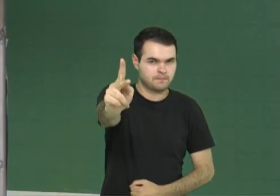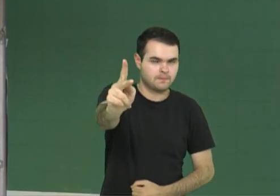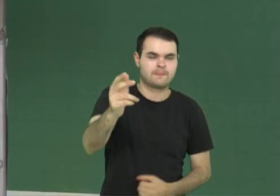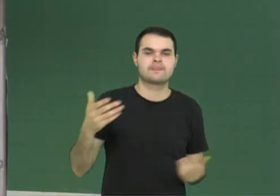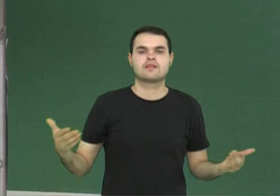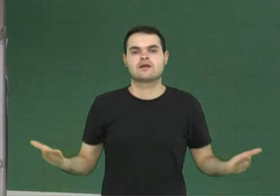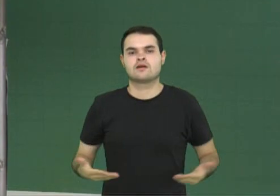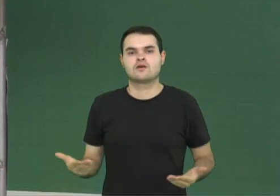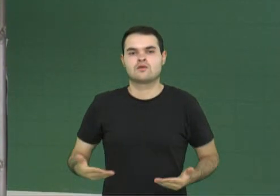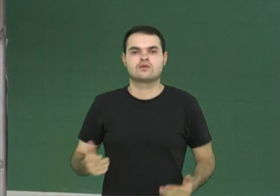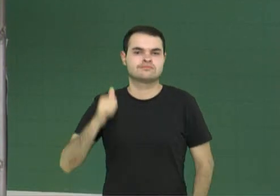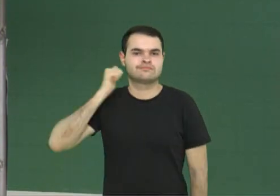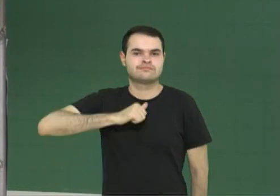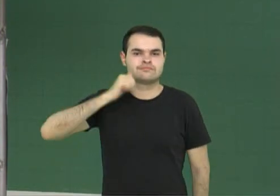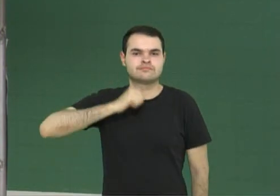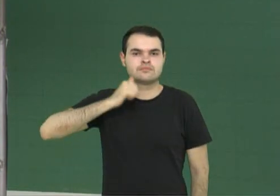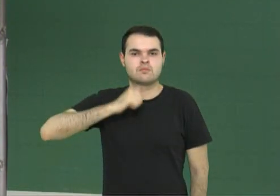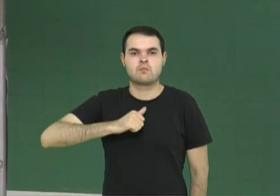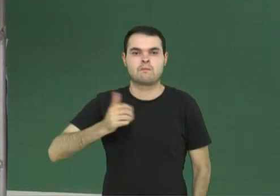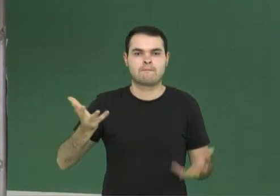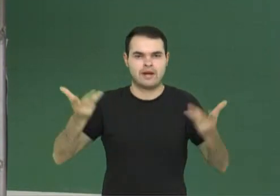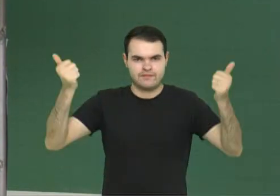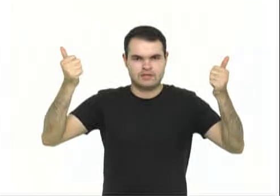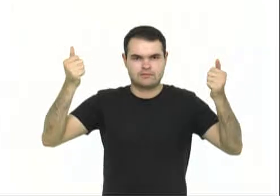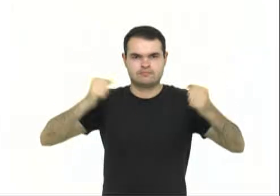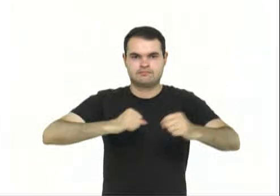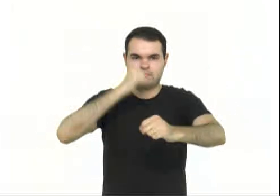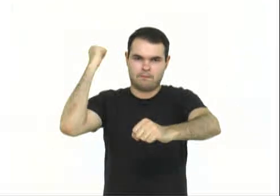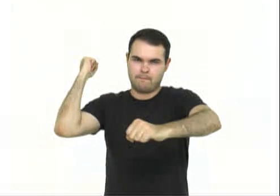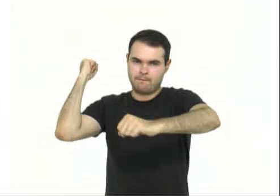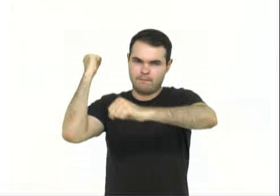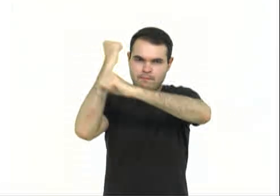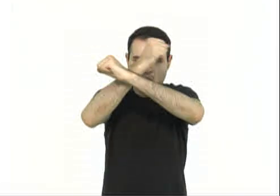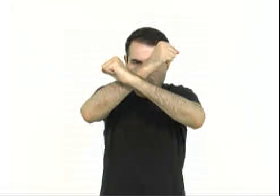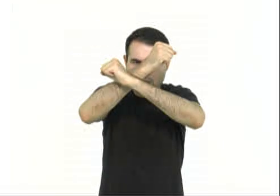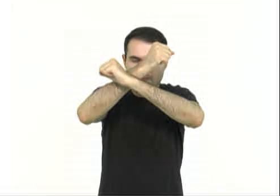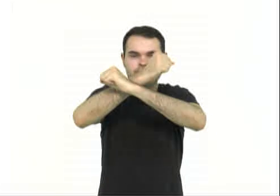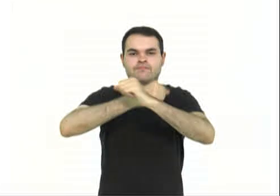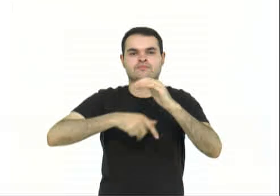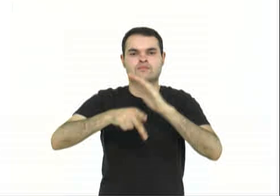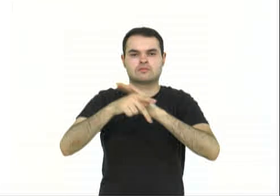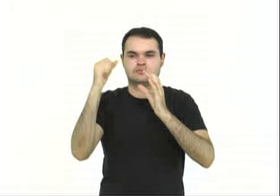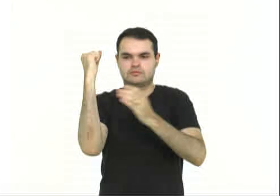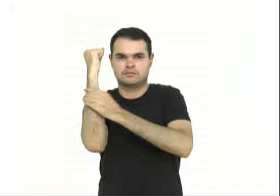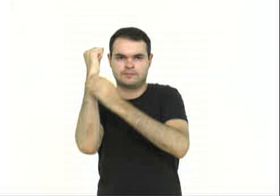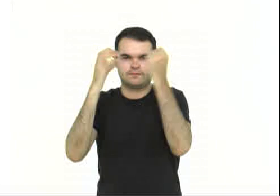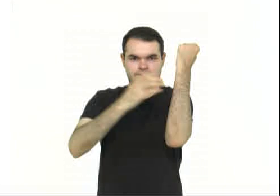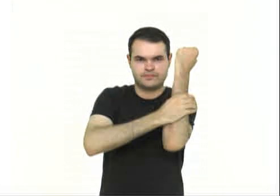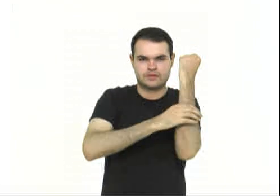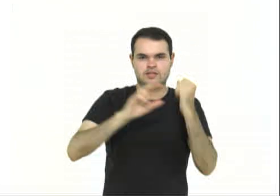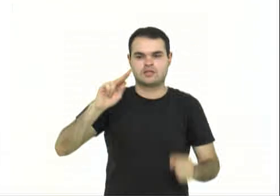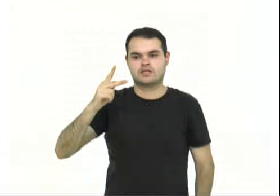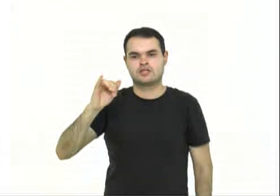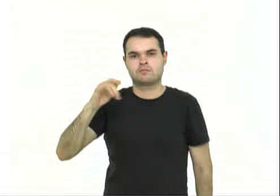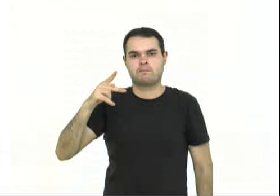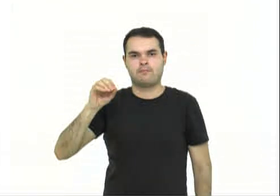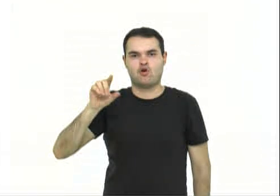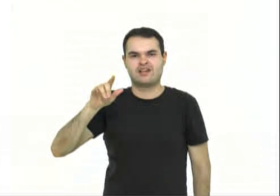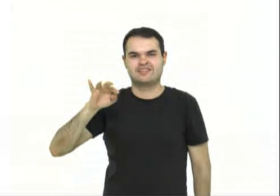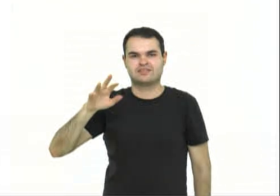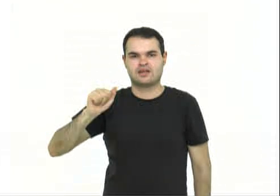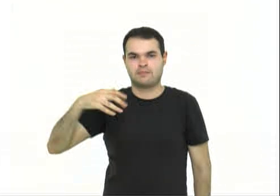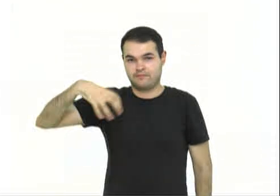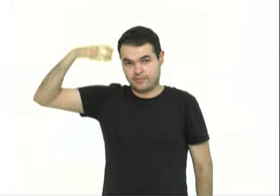nossa super-heroína, a Mulher Maravilha, filha da rainha Hipólita da civilização de Amazonas da ilha